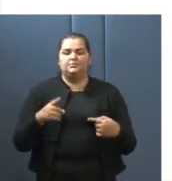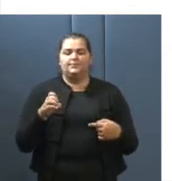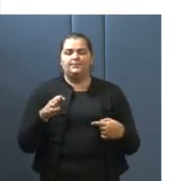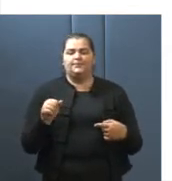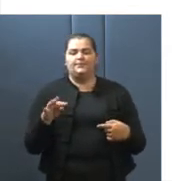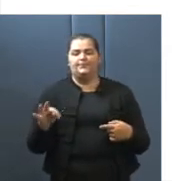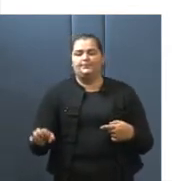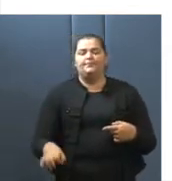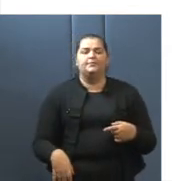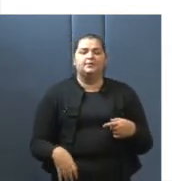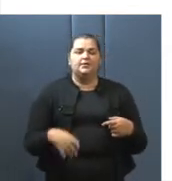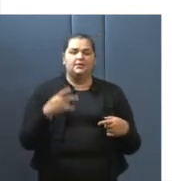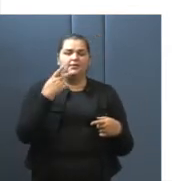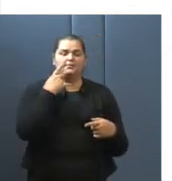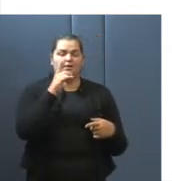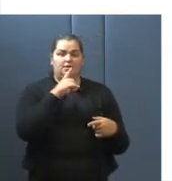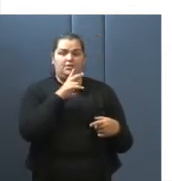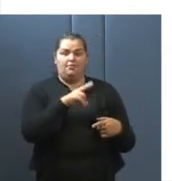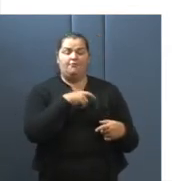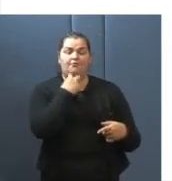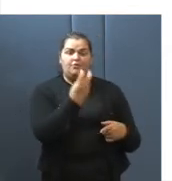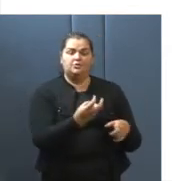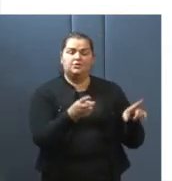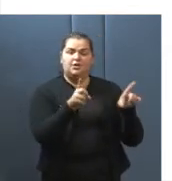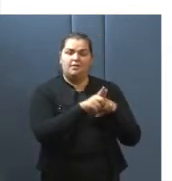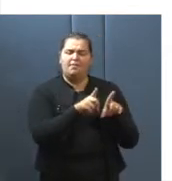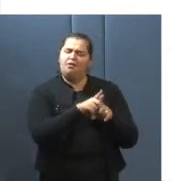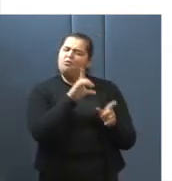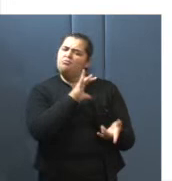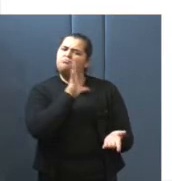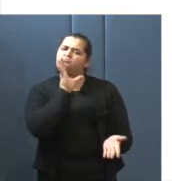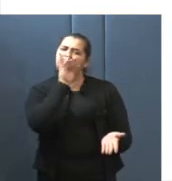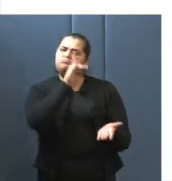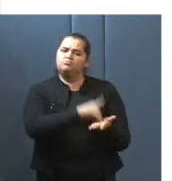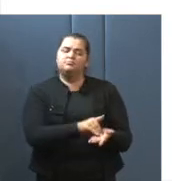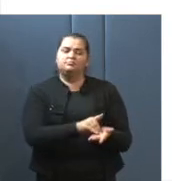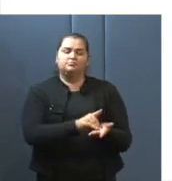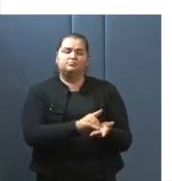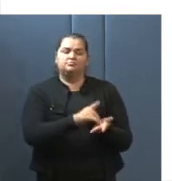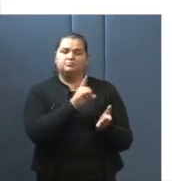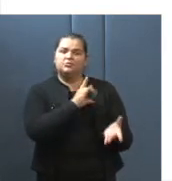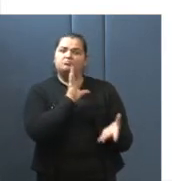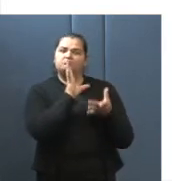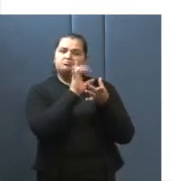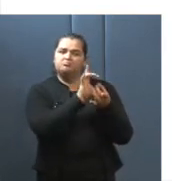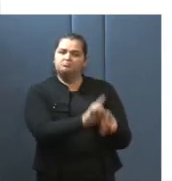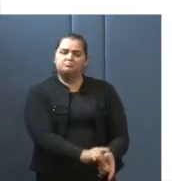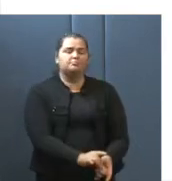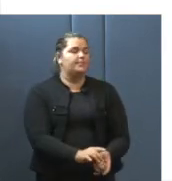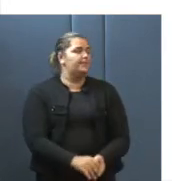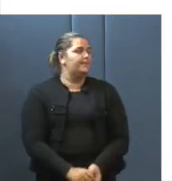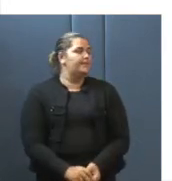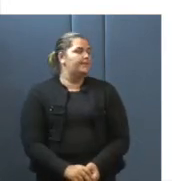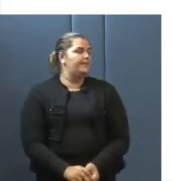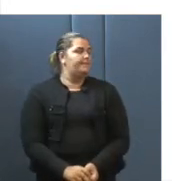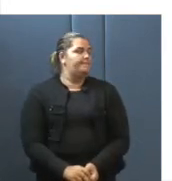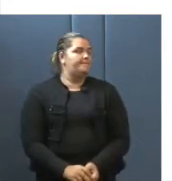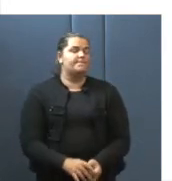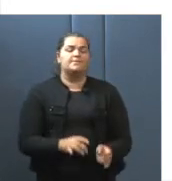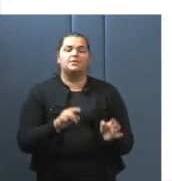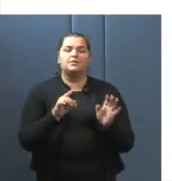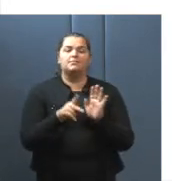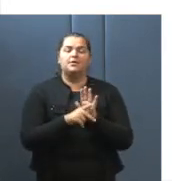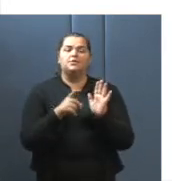dos mais fortes e aí é o único que efetivamente vai textualmente para o teor